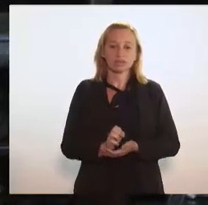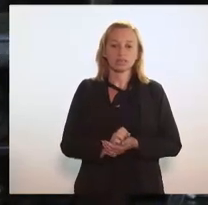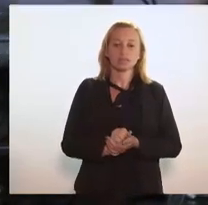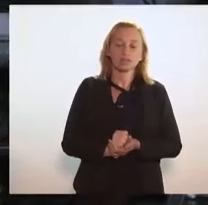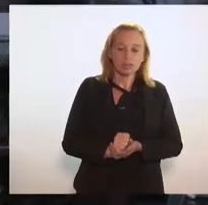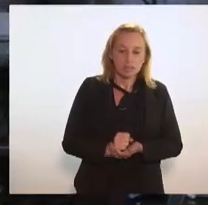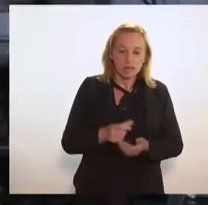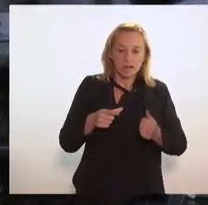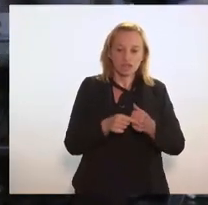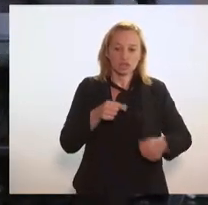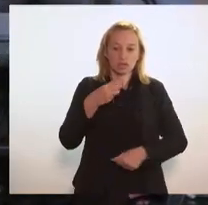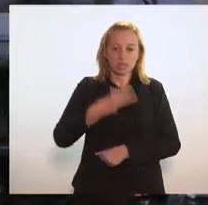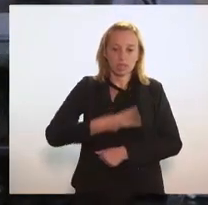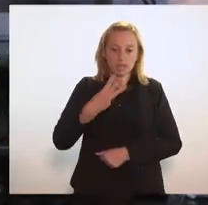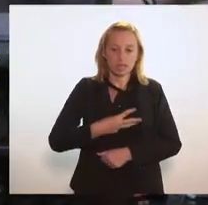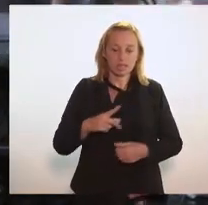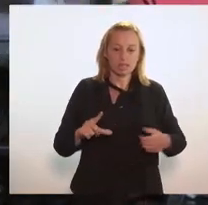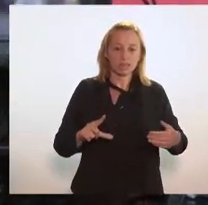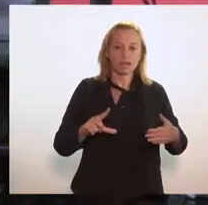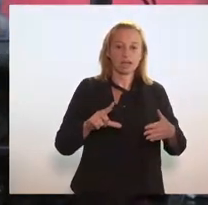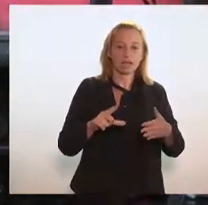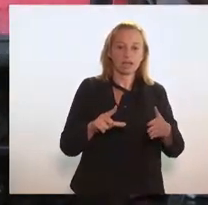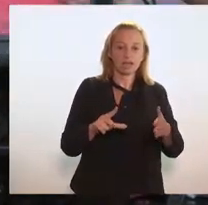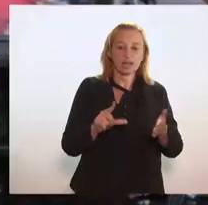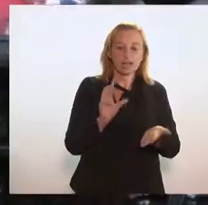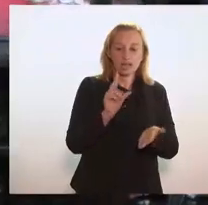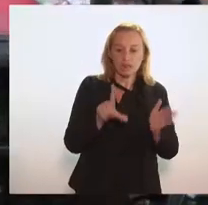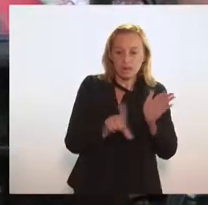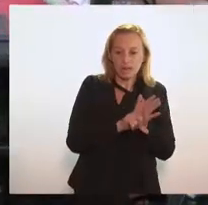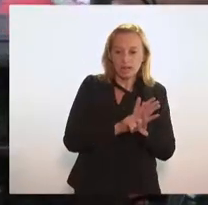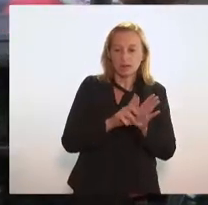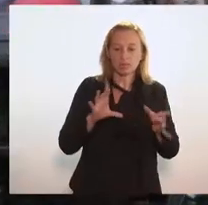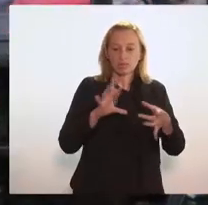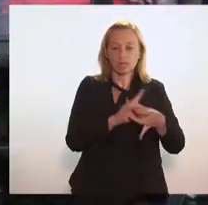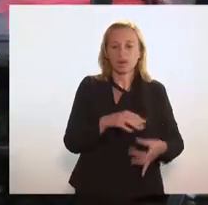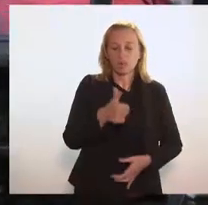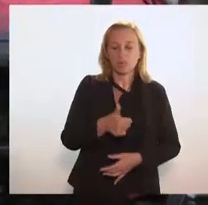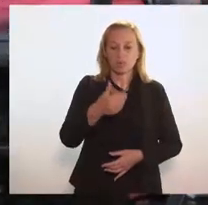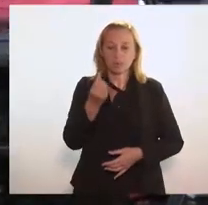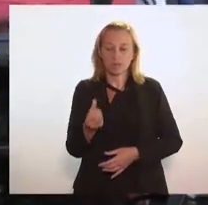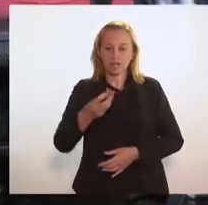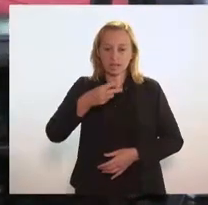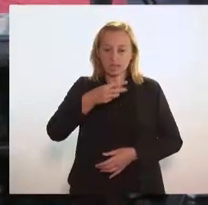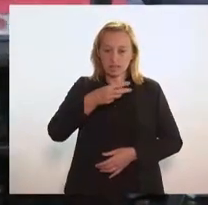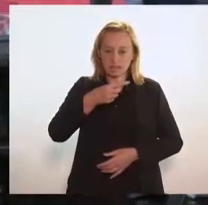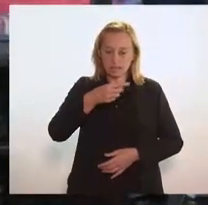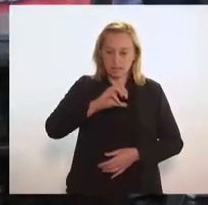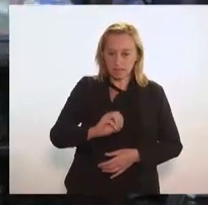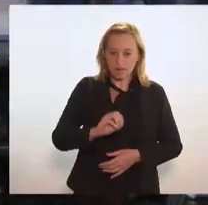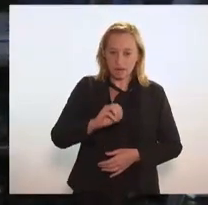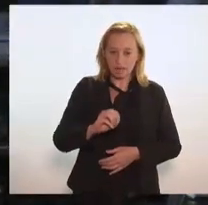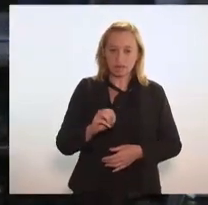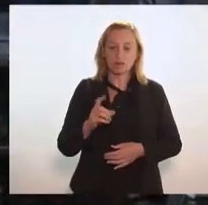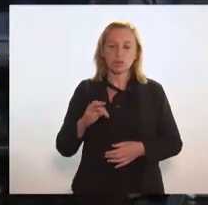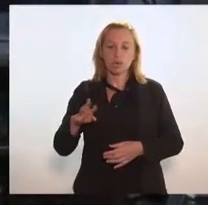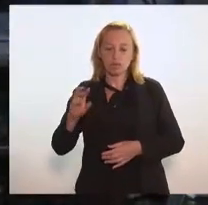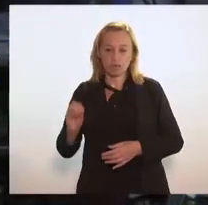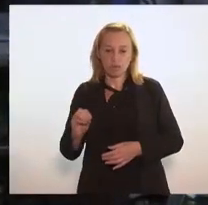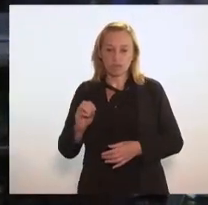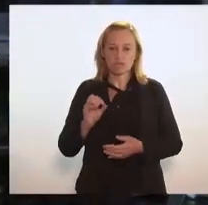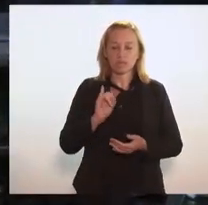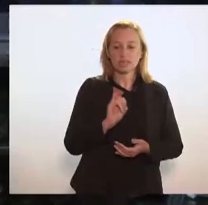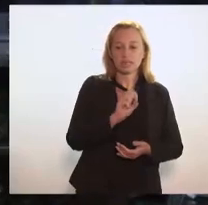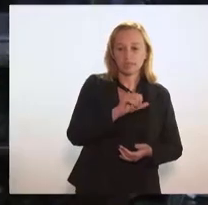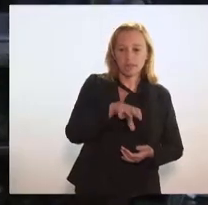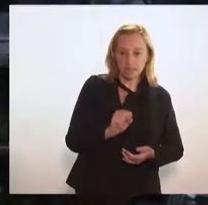não falava oitavo do artigo 3º da Lei Complementar 160 Sete Lagoas de 17 na cláusula 13ª do convênio ICMS